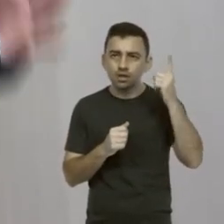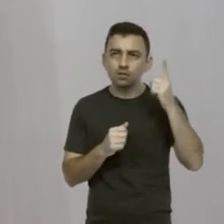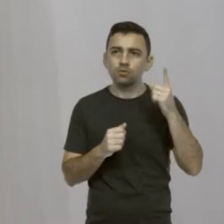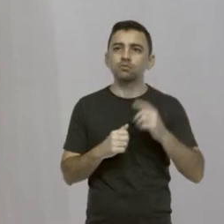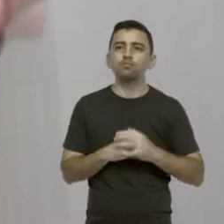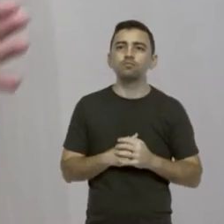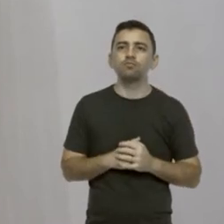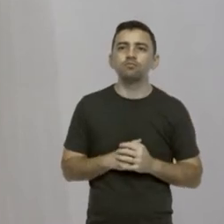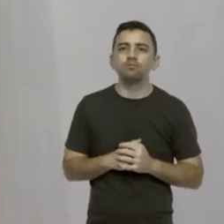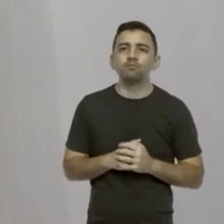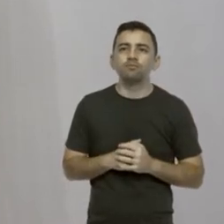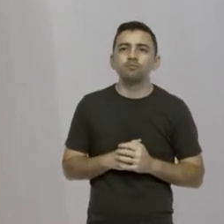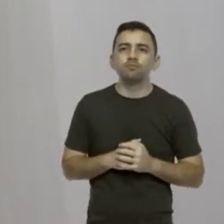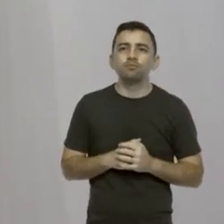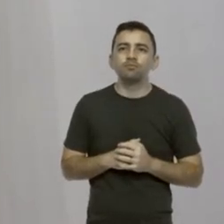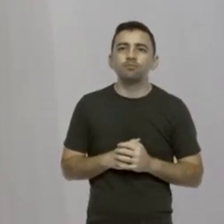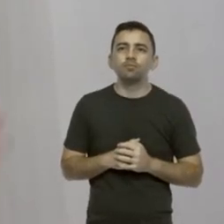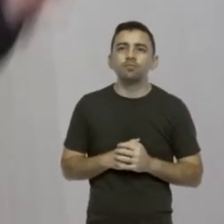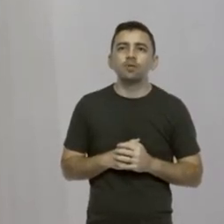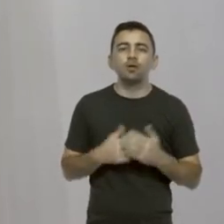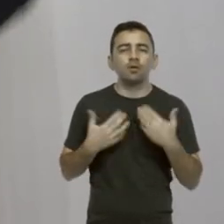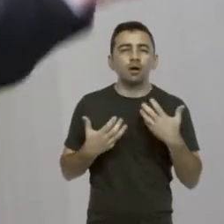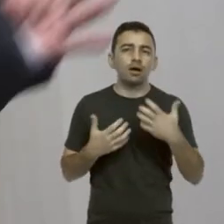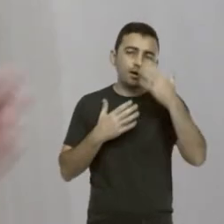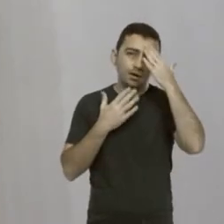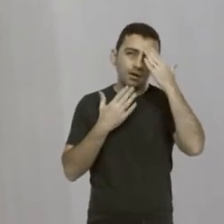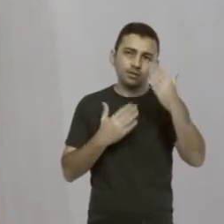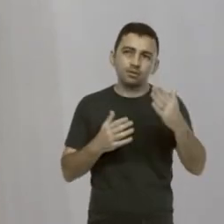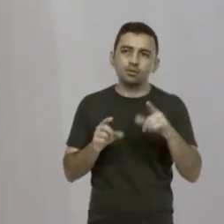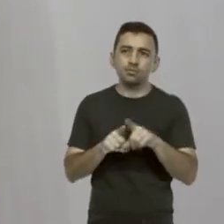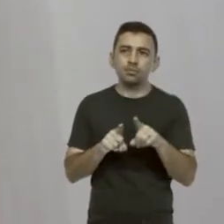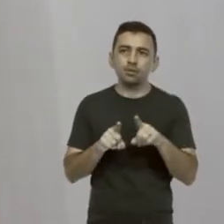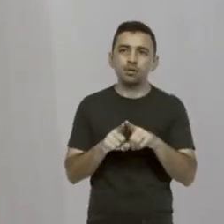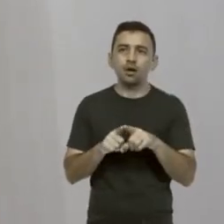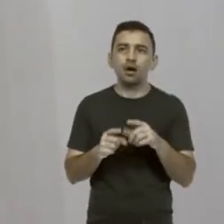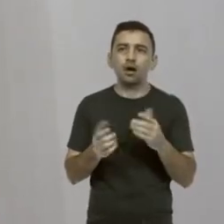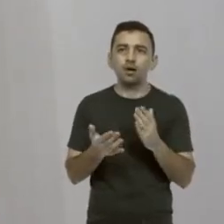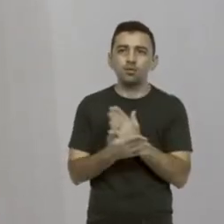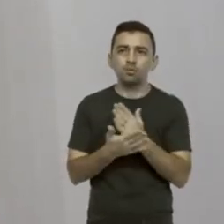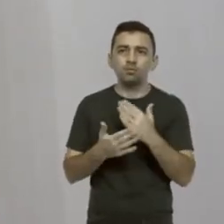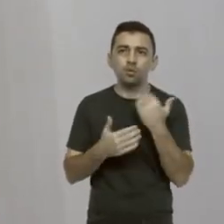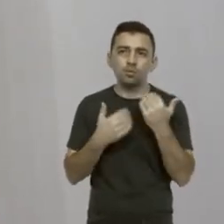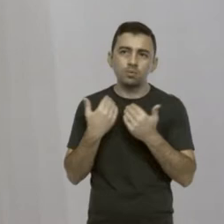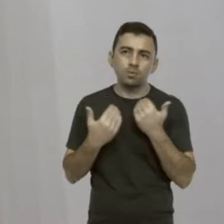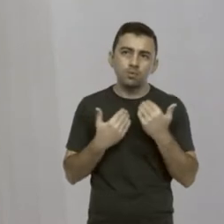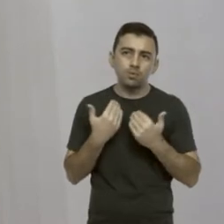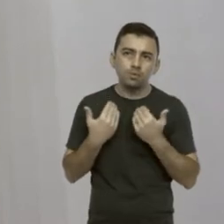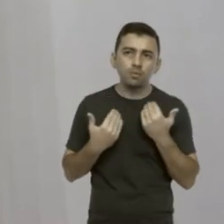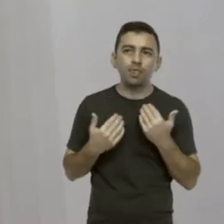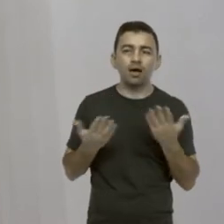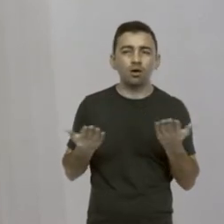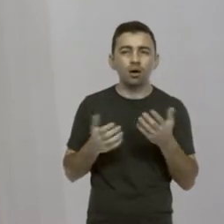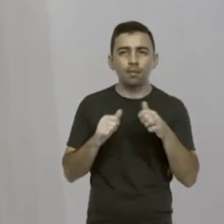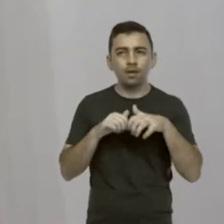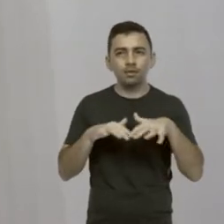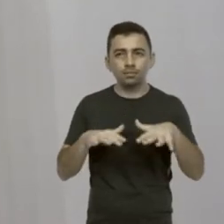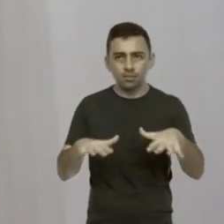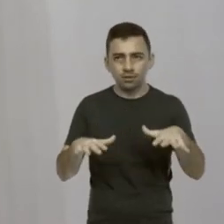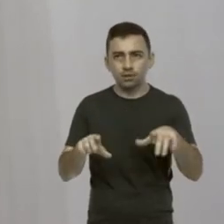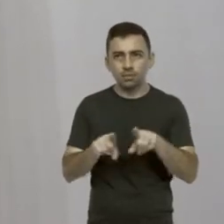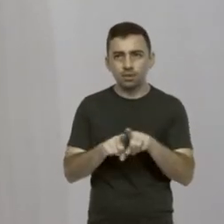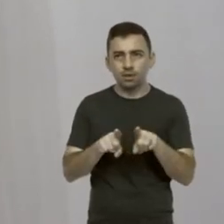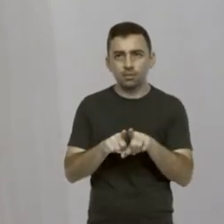só lembrar dos meus amigos que partiram, nossos amigos, na pandemia, o sofrimento que eu também perdi. Muito